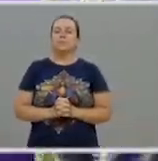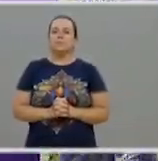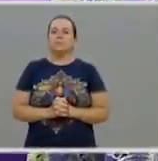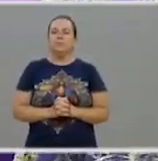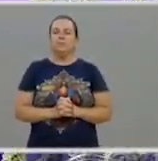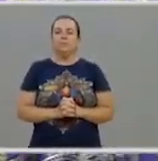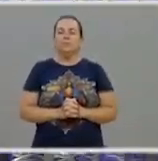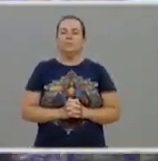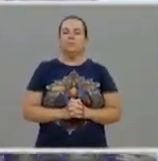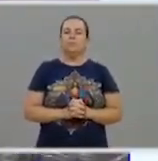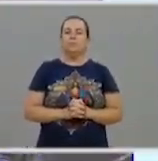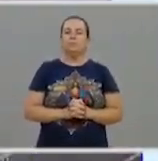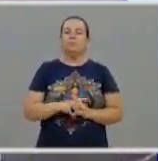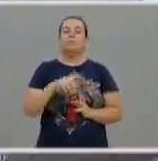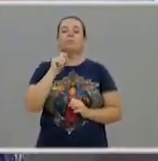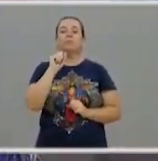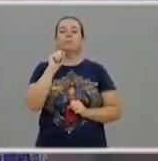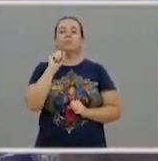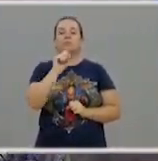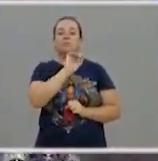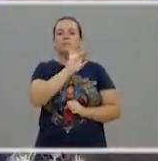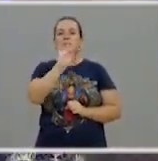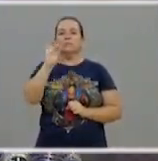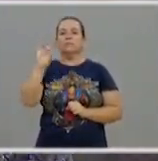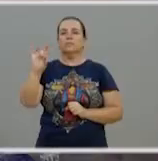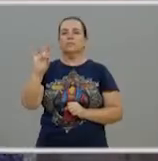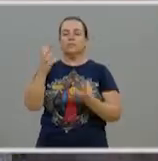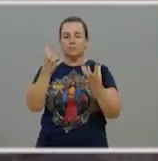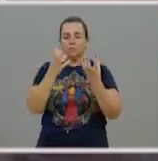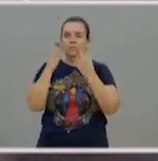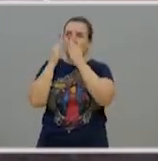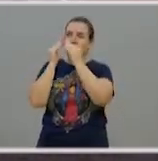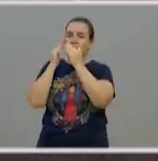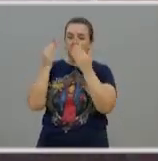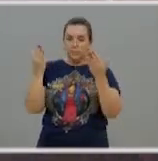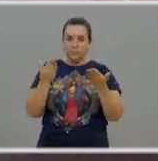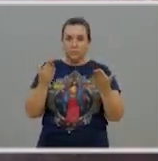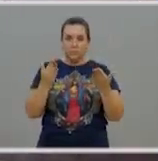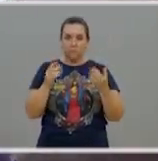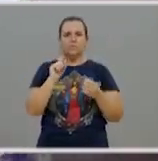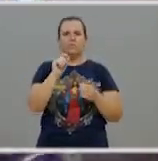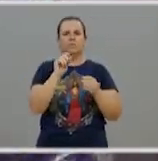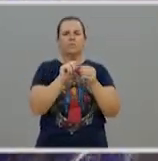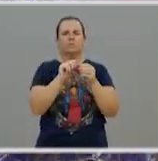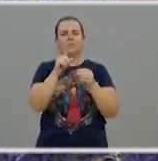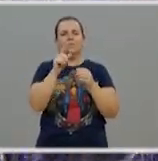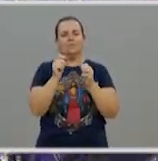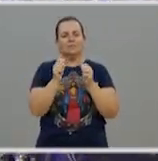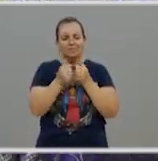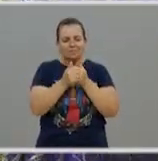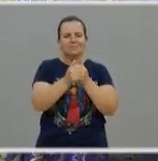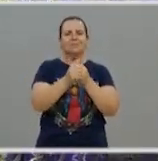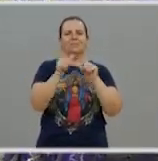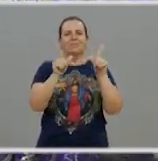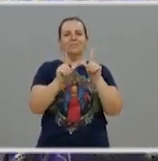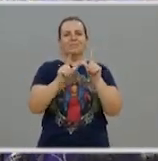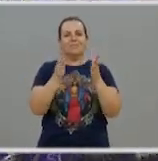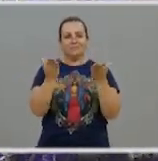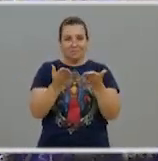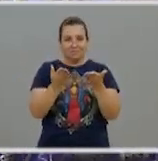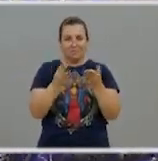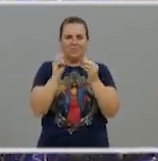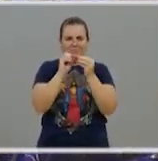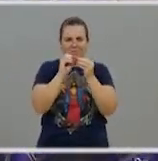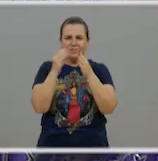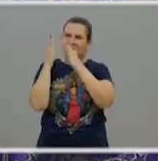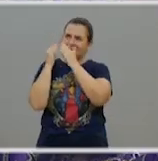O que a intenção te traz neste santuário, te faz acompanhar por essa emissora de TV? Faça